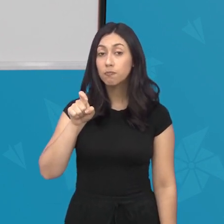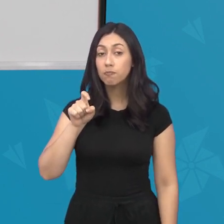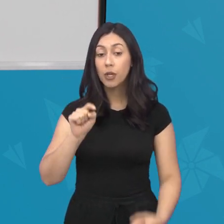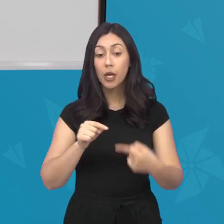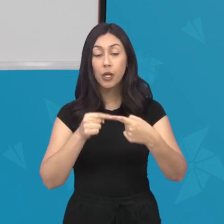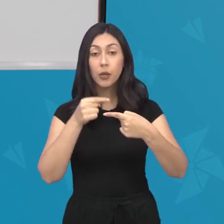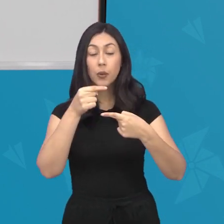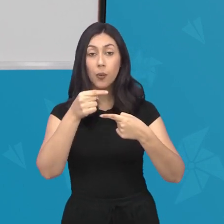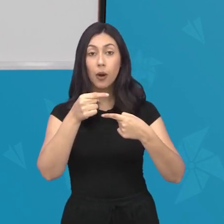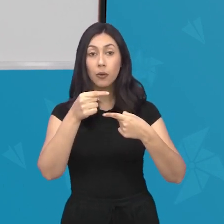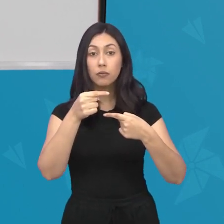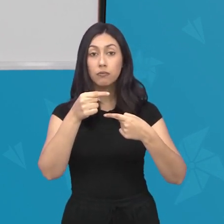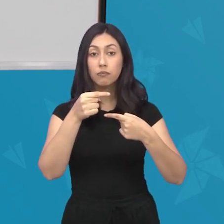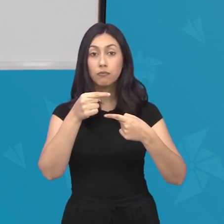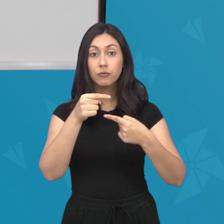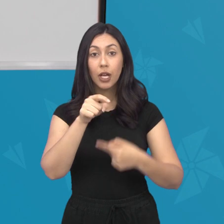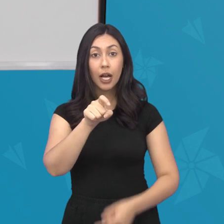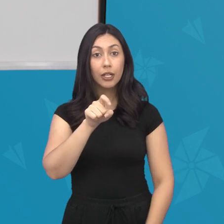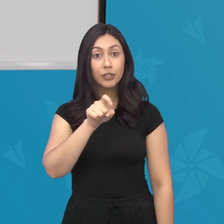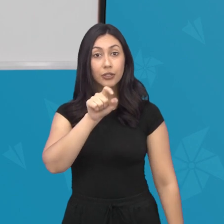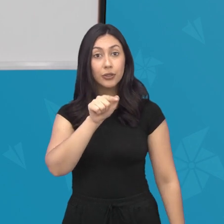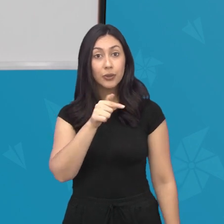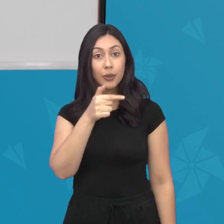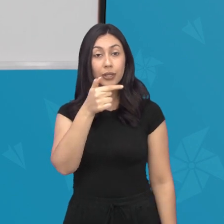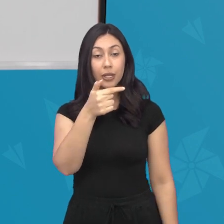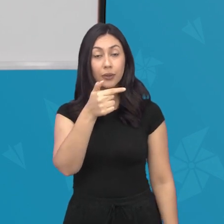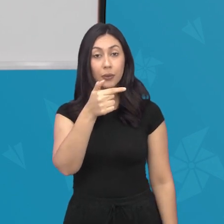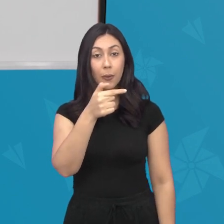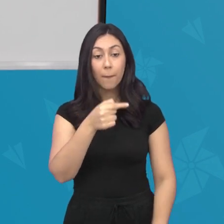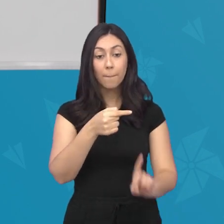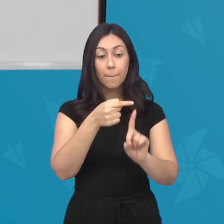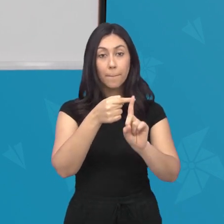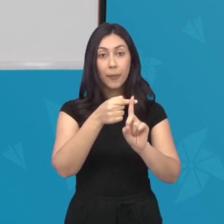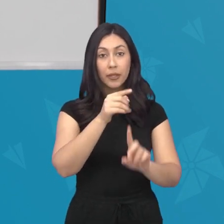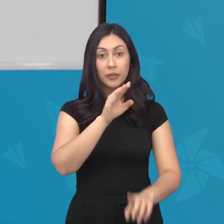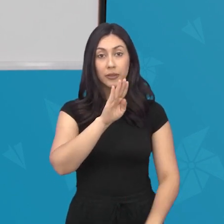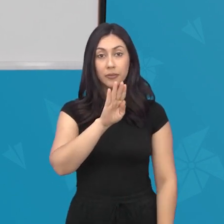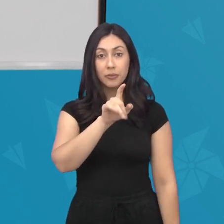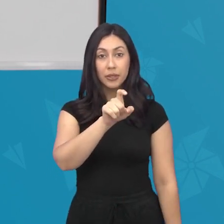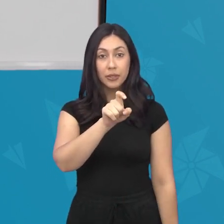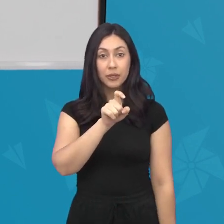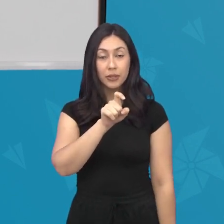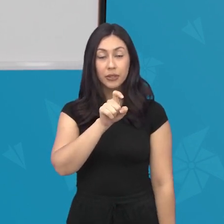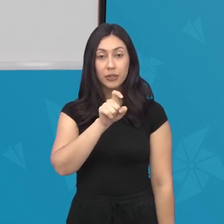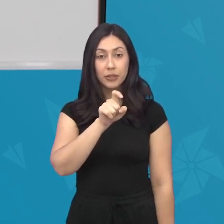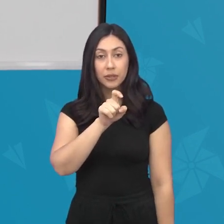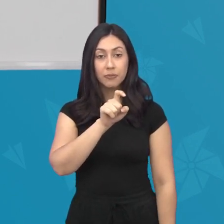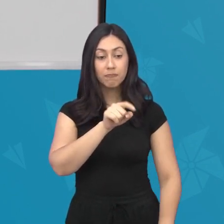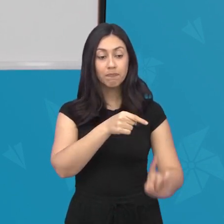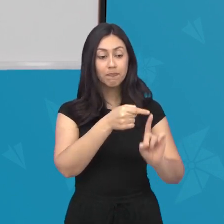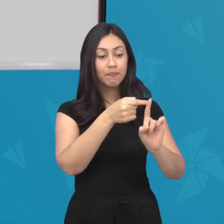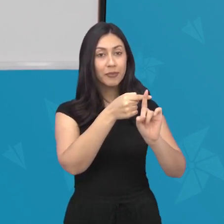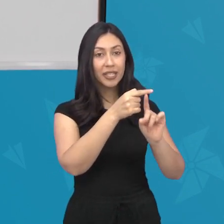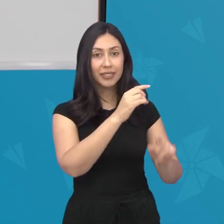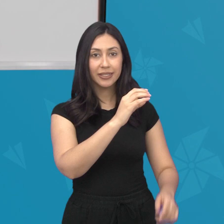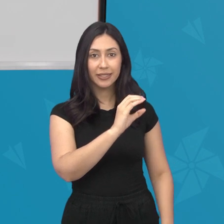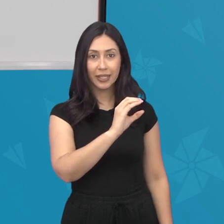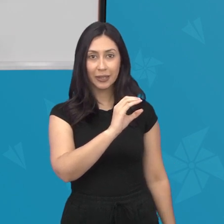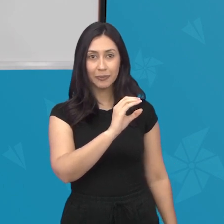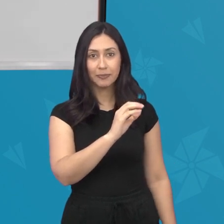igual a x quadrado mais bx mais c.